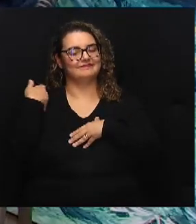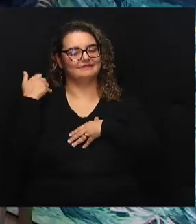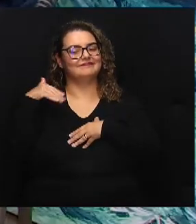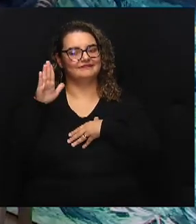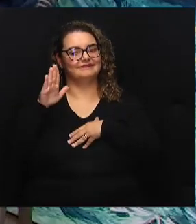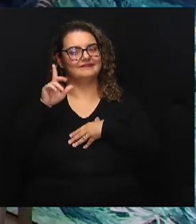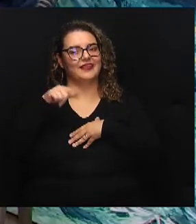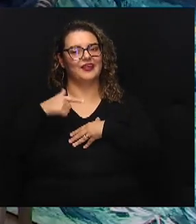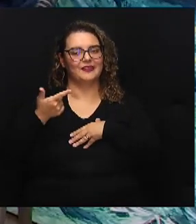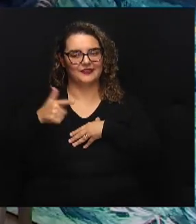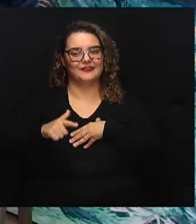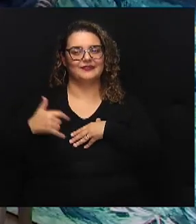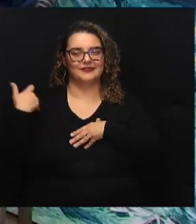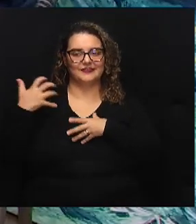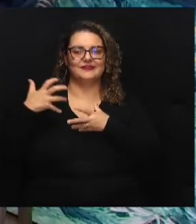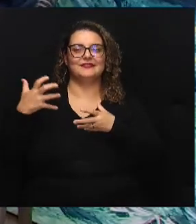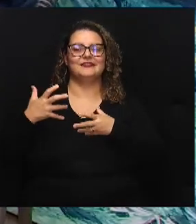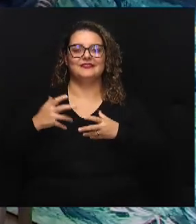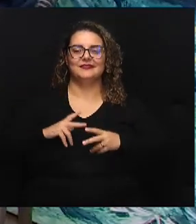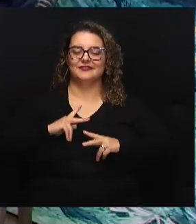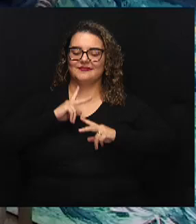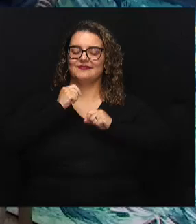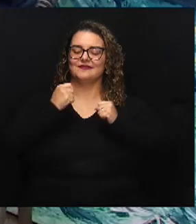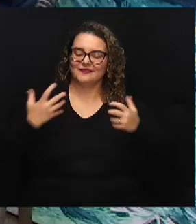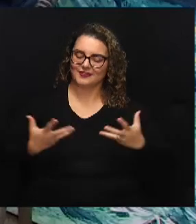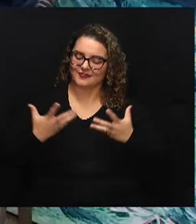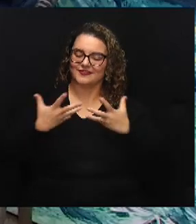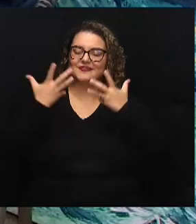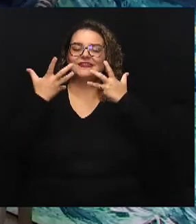mantém o adulto voraz, vivo,